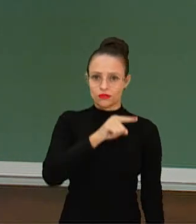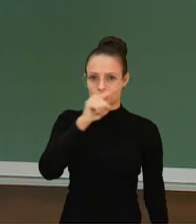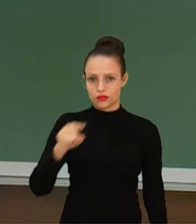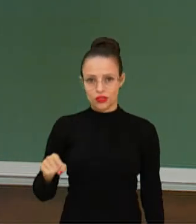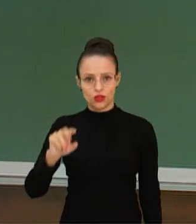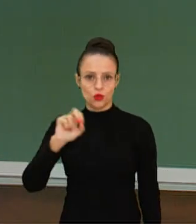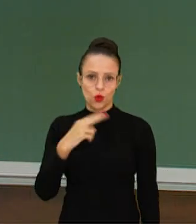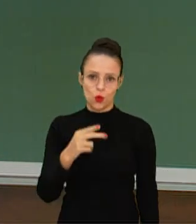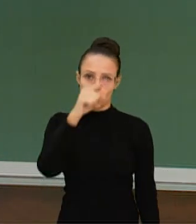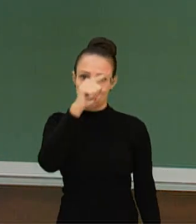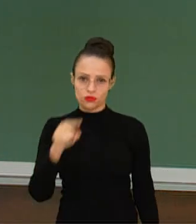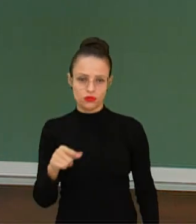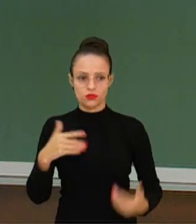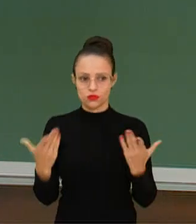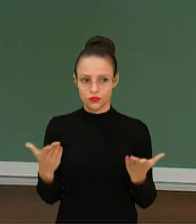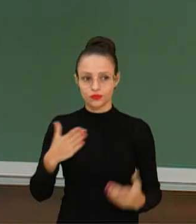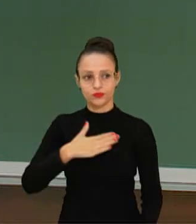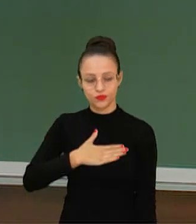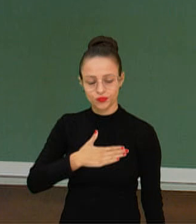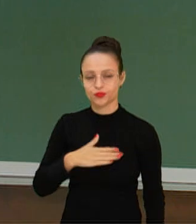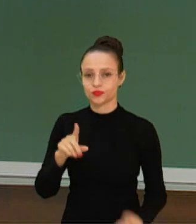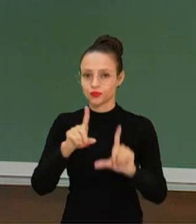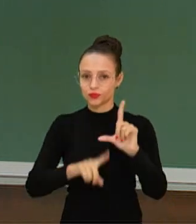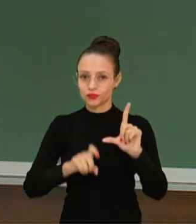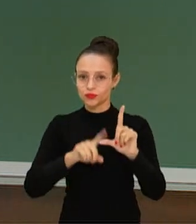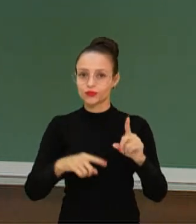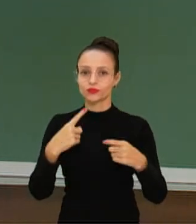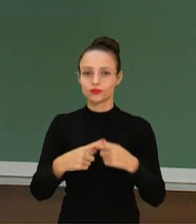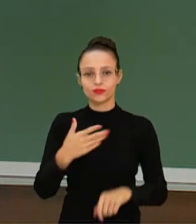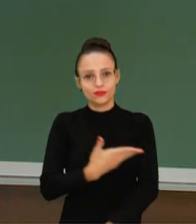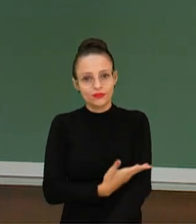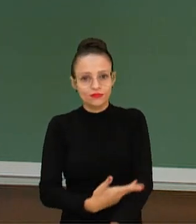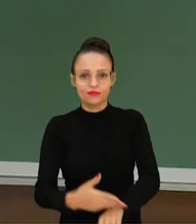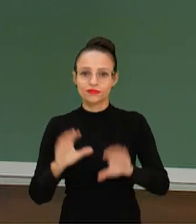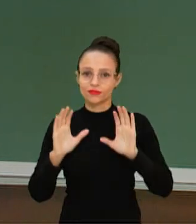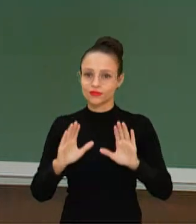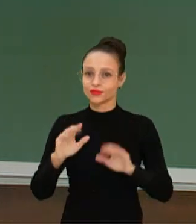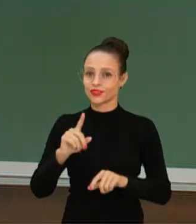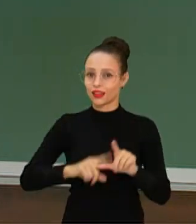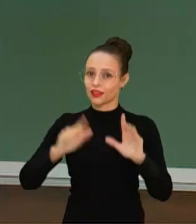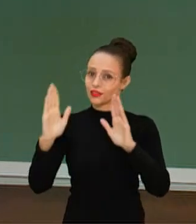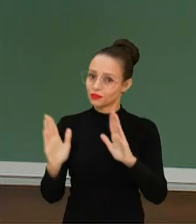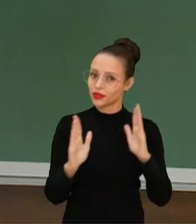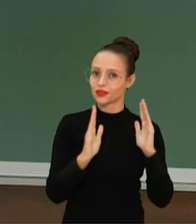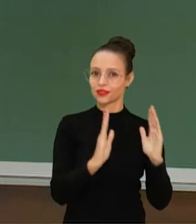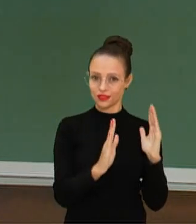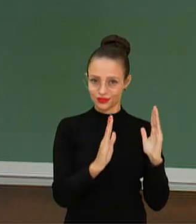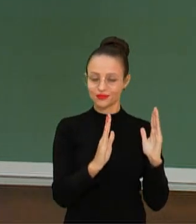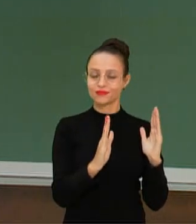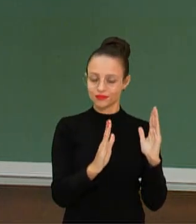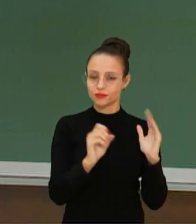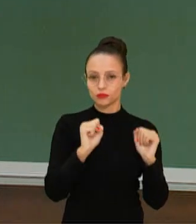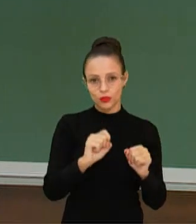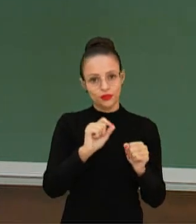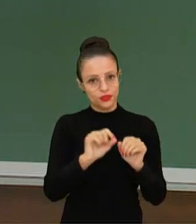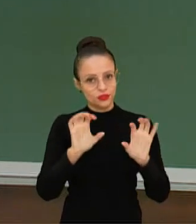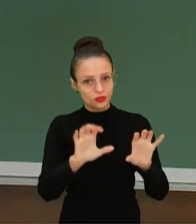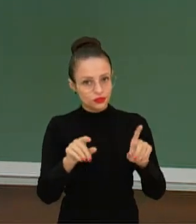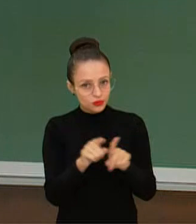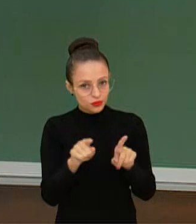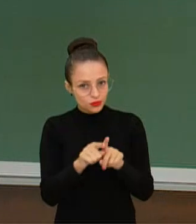tá? Eu gosto de colocar a letra no primeiro membro, porque a gente se acostumou a deixar a letra no primeiro, né? Então, você pode fazer isso